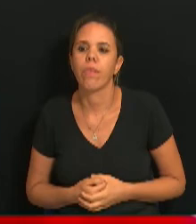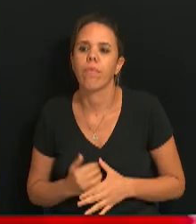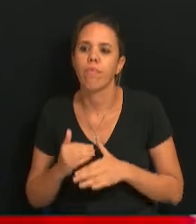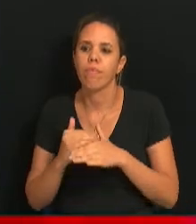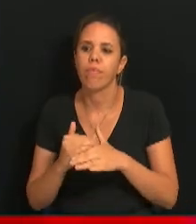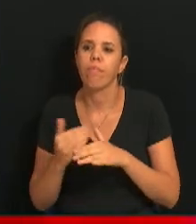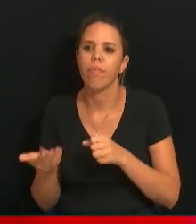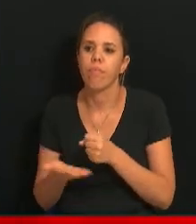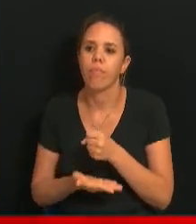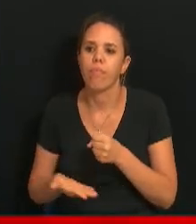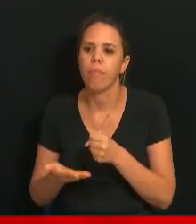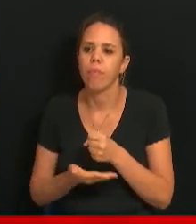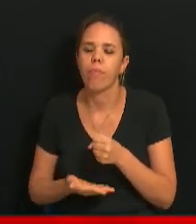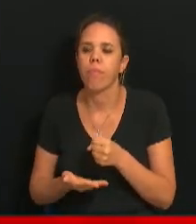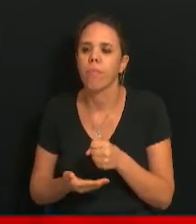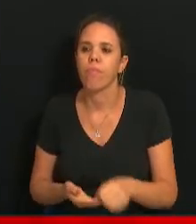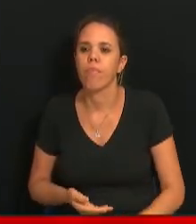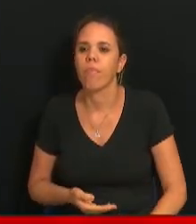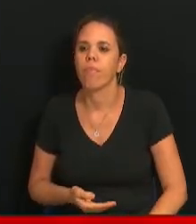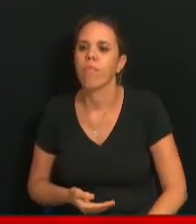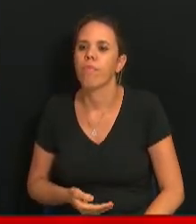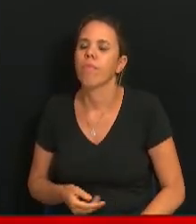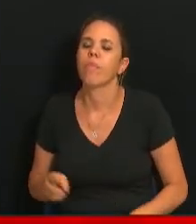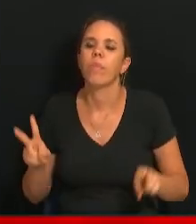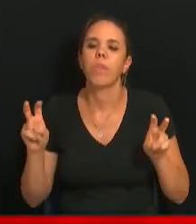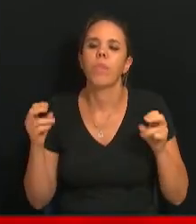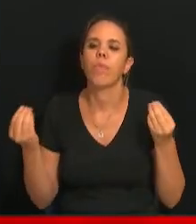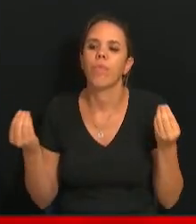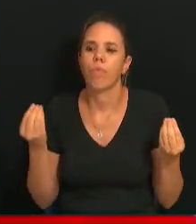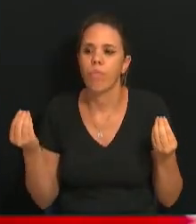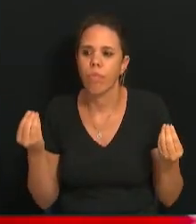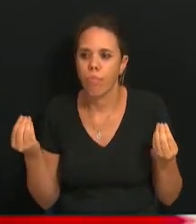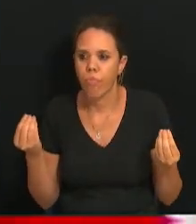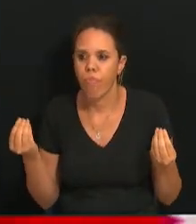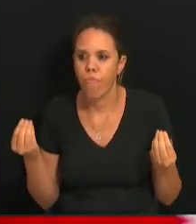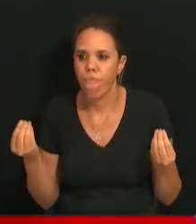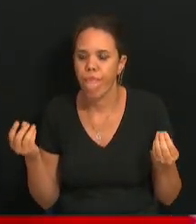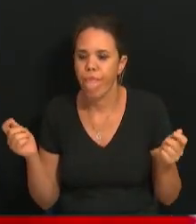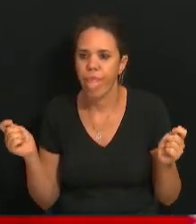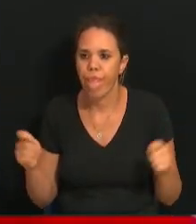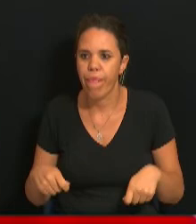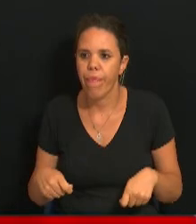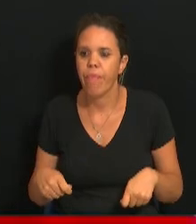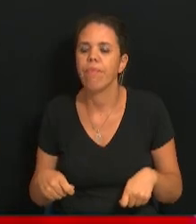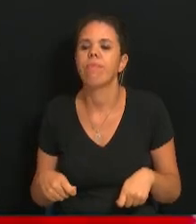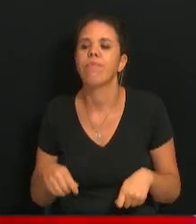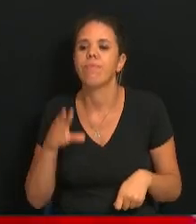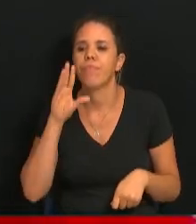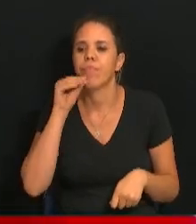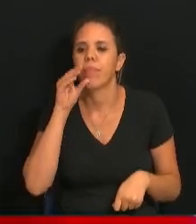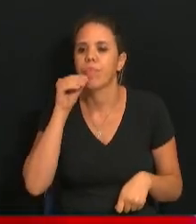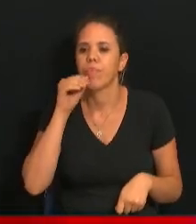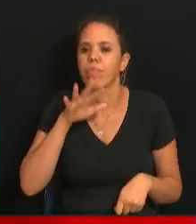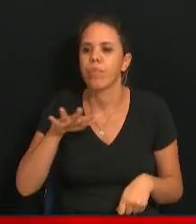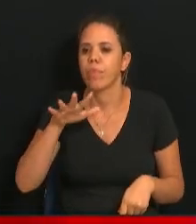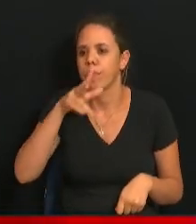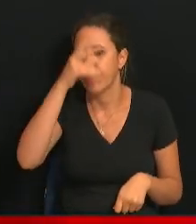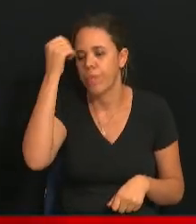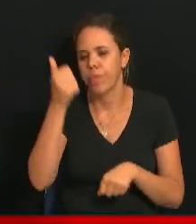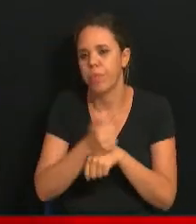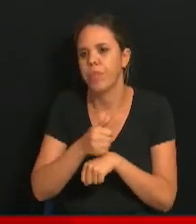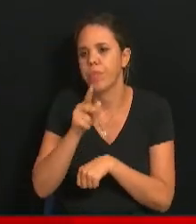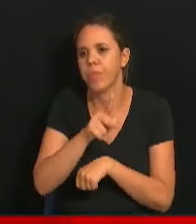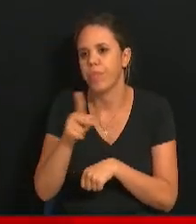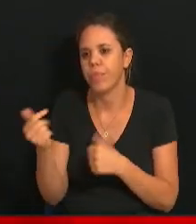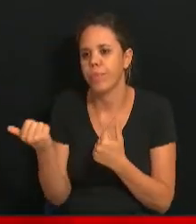né? Fizemos um sobrevoo sobre qual que é a nossa condição enquanto funcionários públicos, né? No cargo de professor